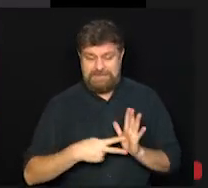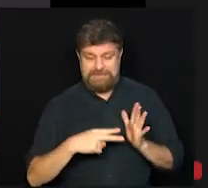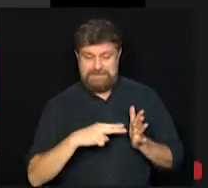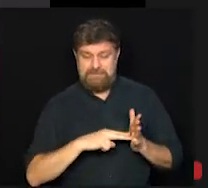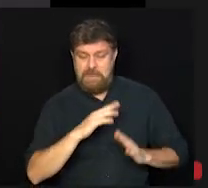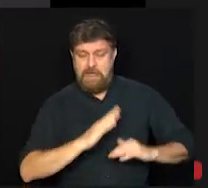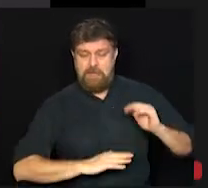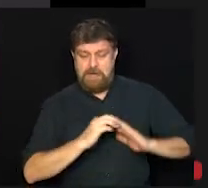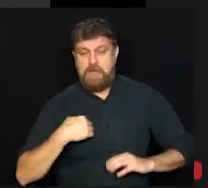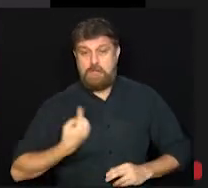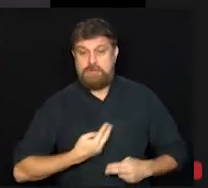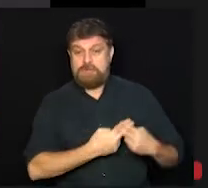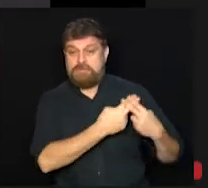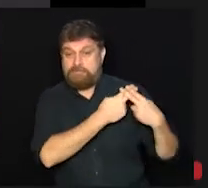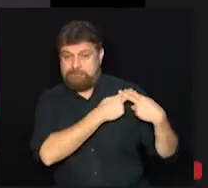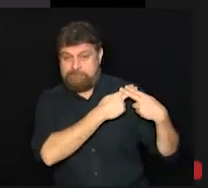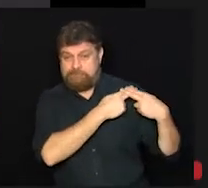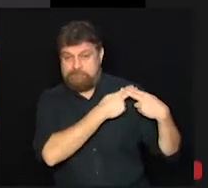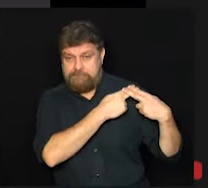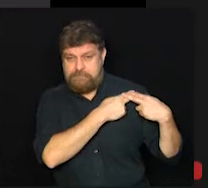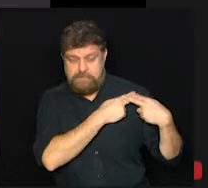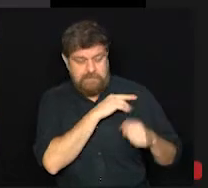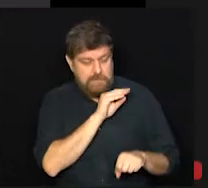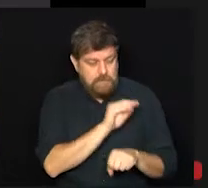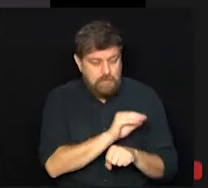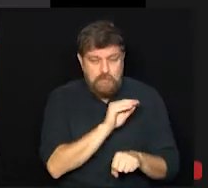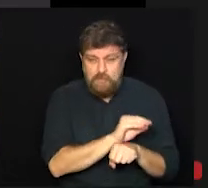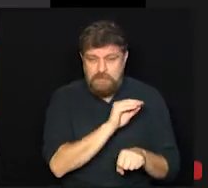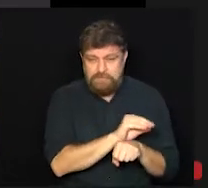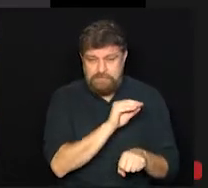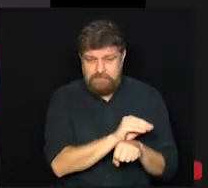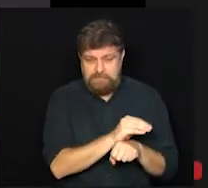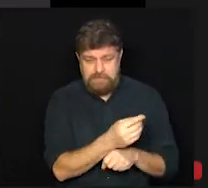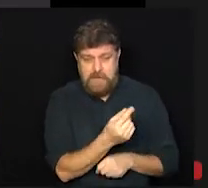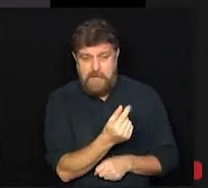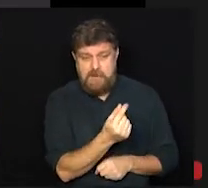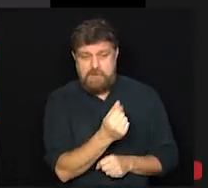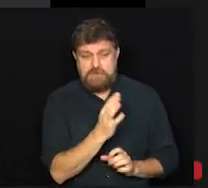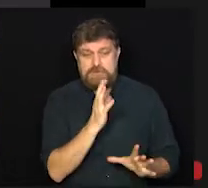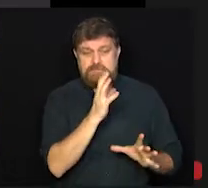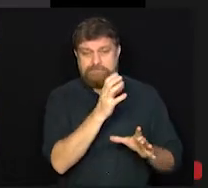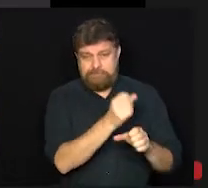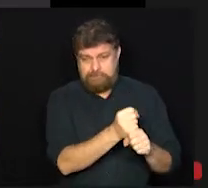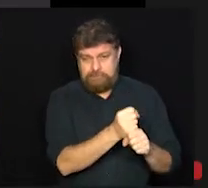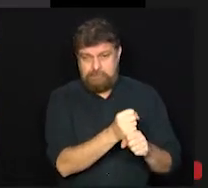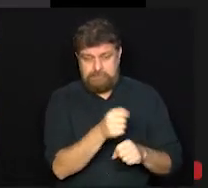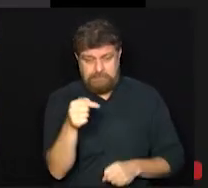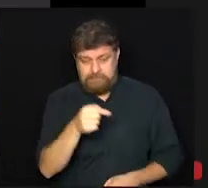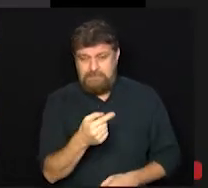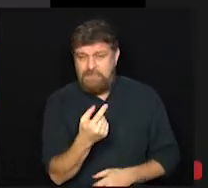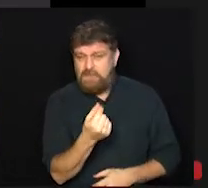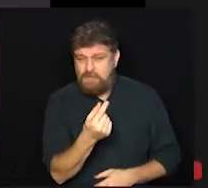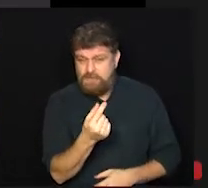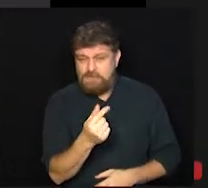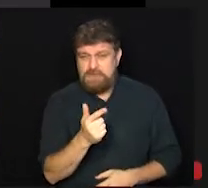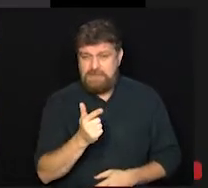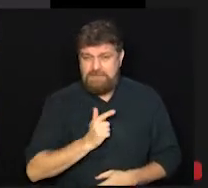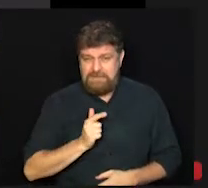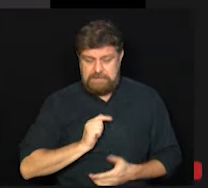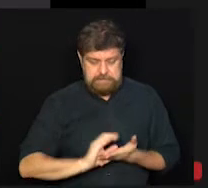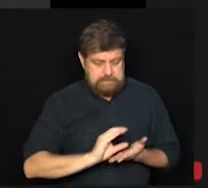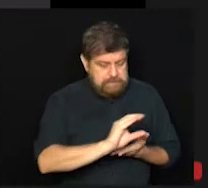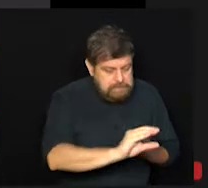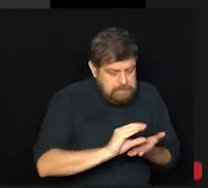a responsabilidade financeira de cuidar deste orçamento, né? De viver nesse orçamento, dar conta deste